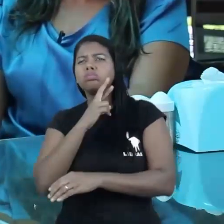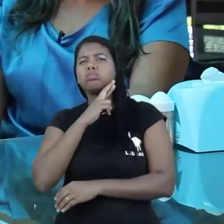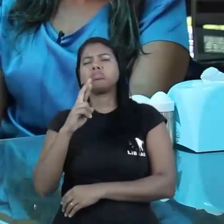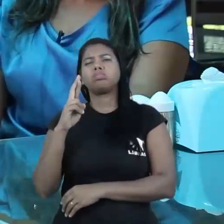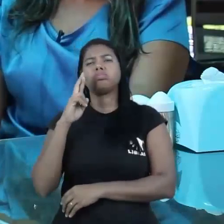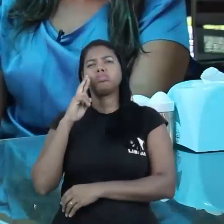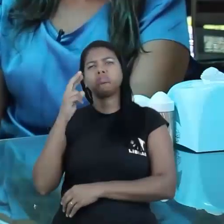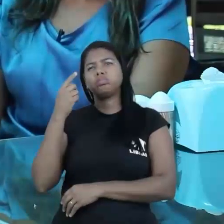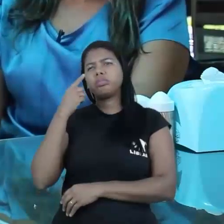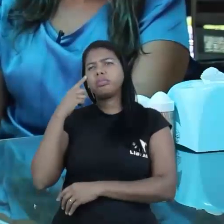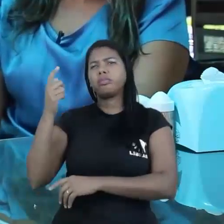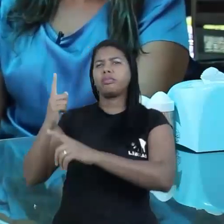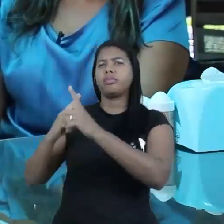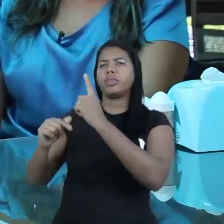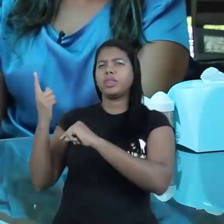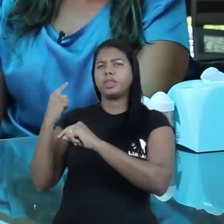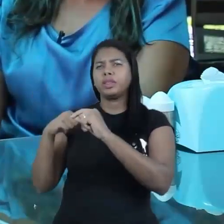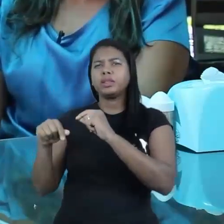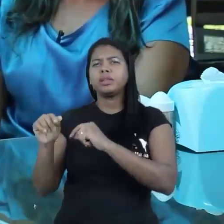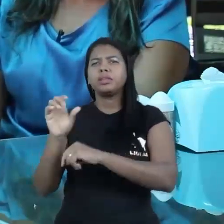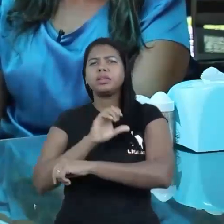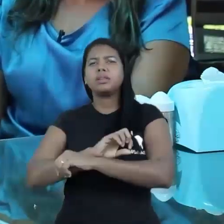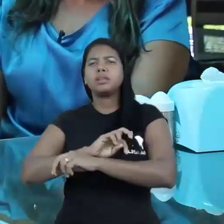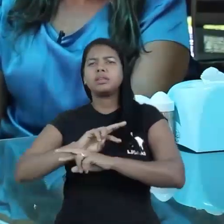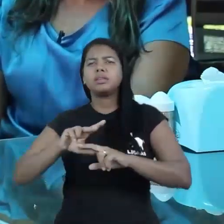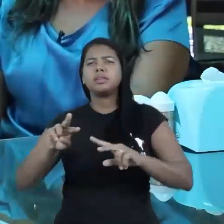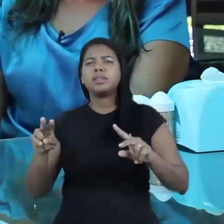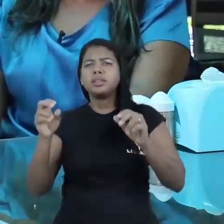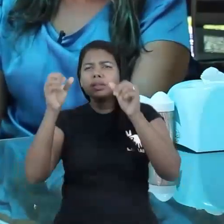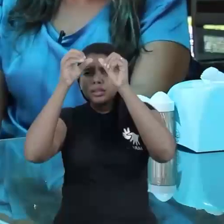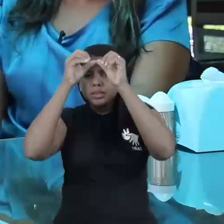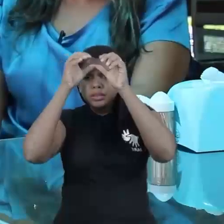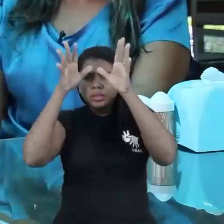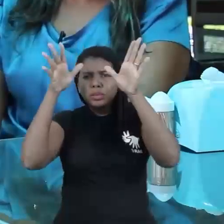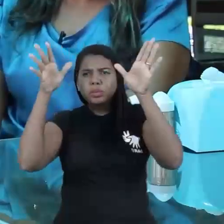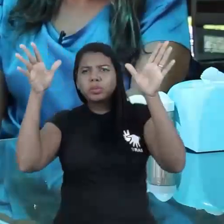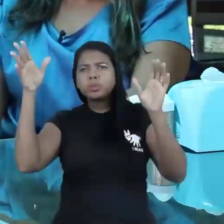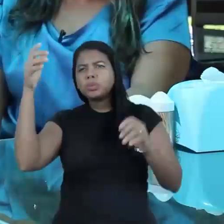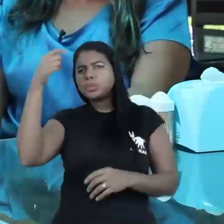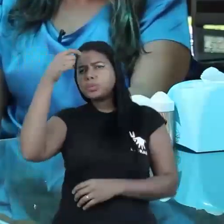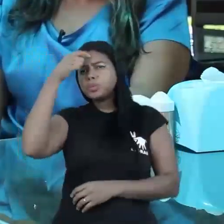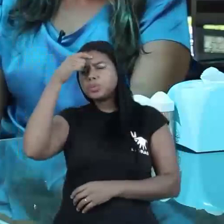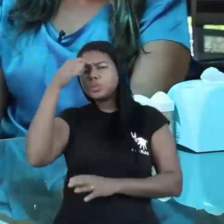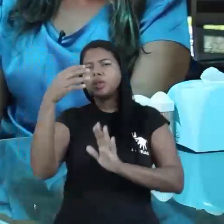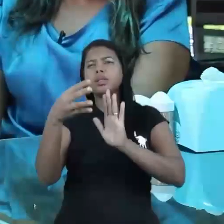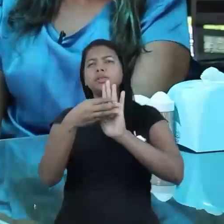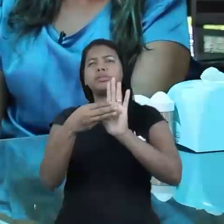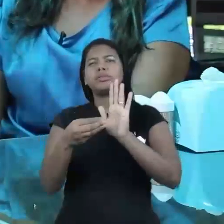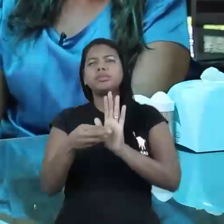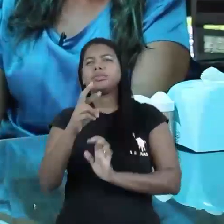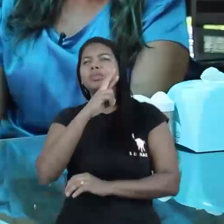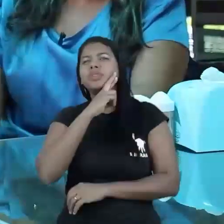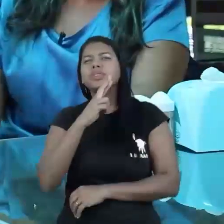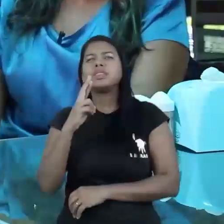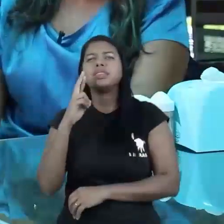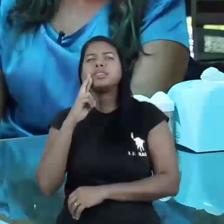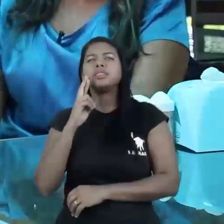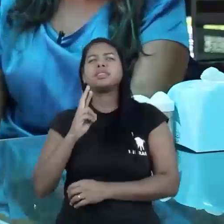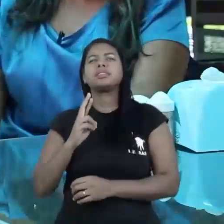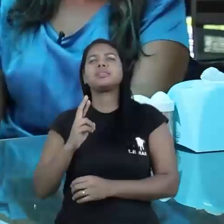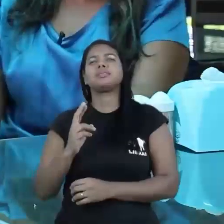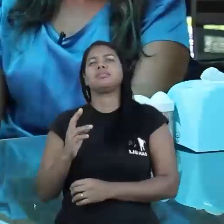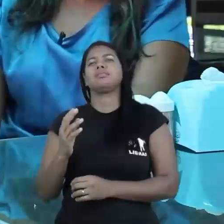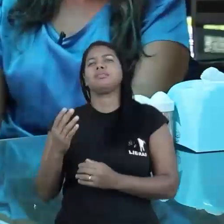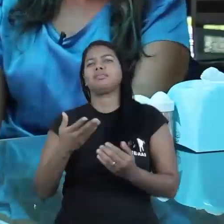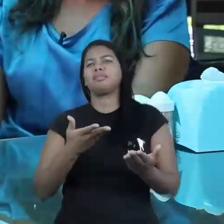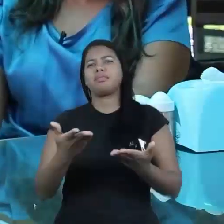marketing, eu vi administração, eu vi várias coisas que foi abrindo minha mente. Aí eu comecei a implantar aqui dentro o que eu aprendia. E